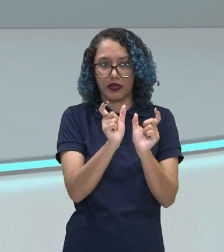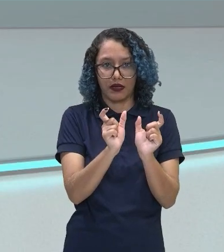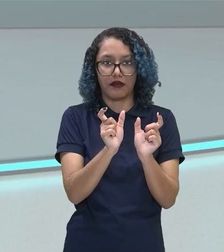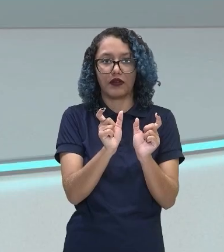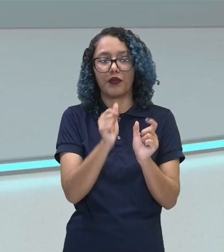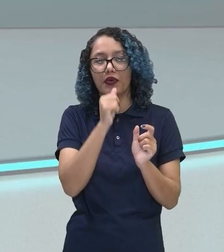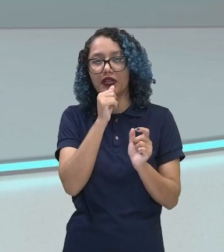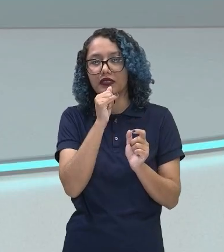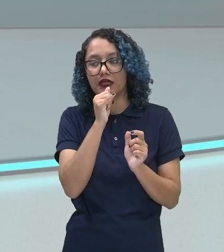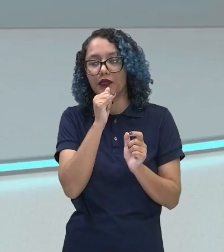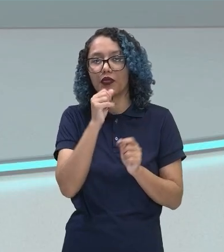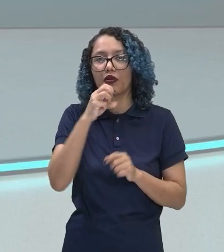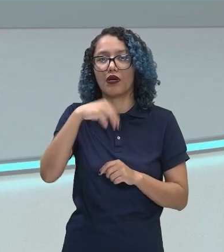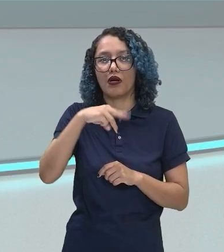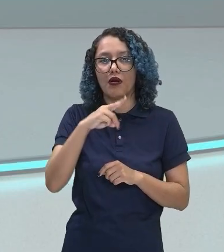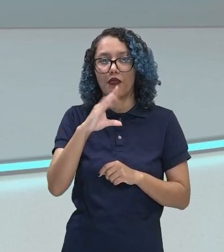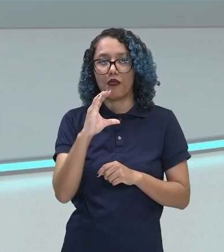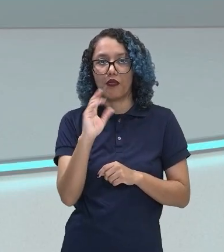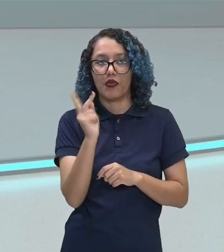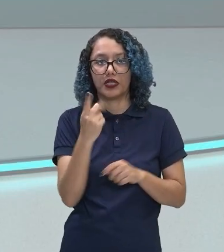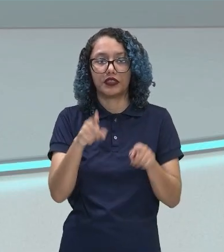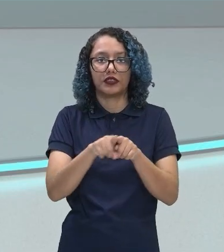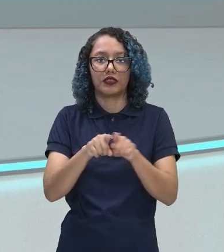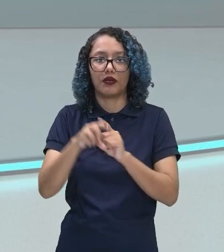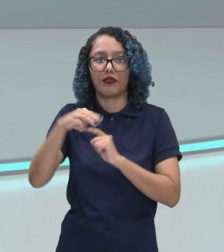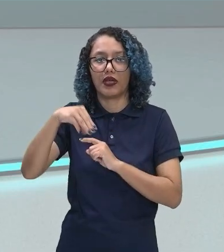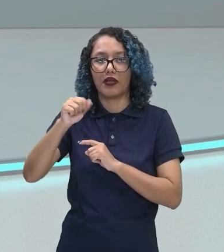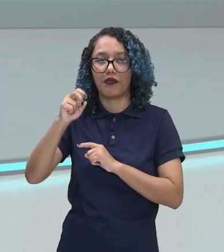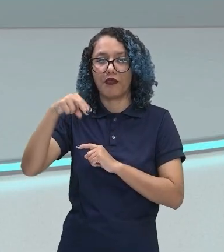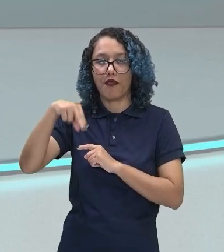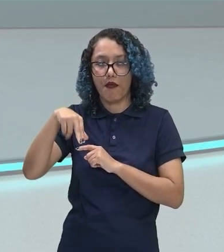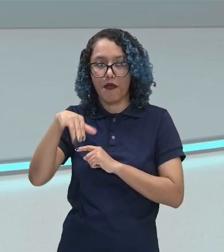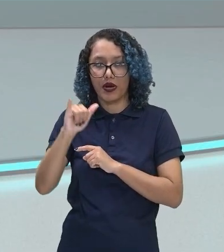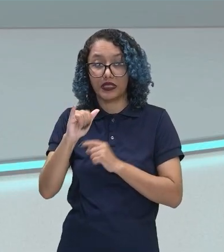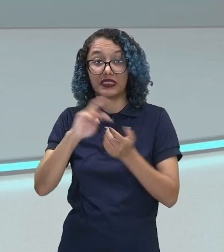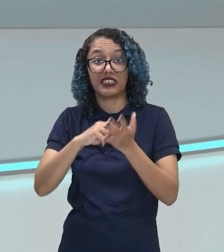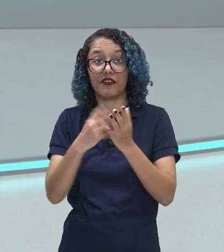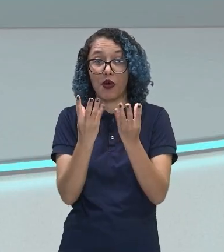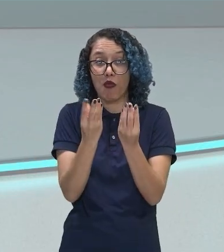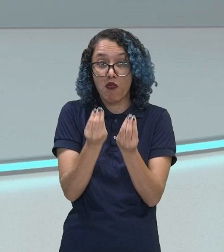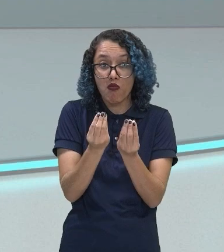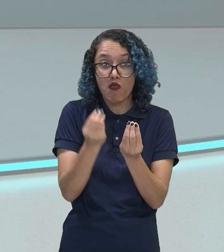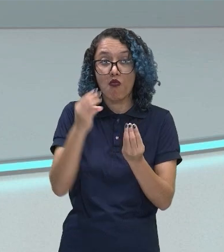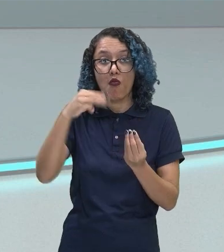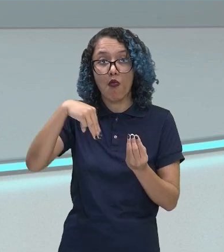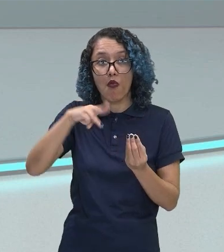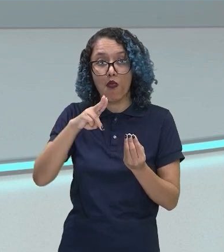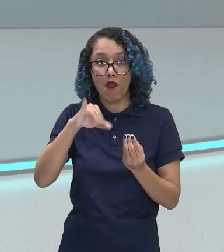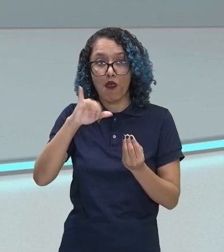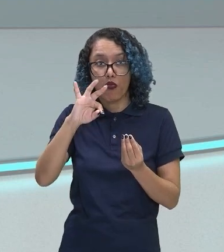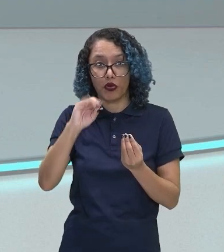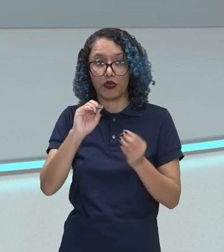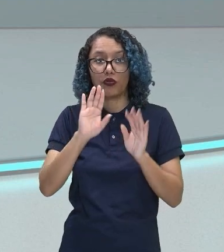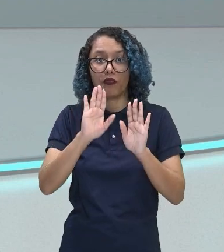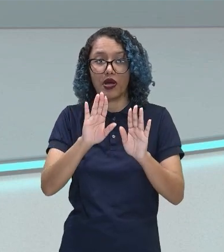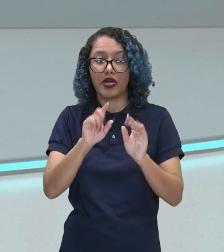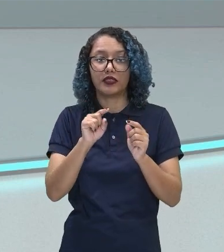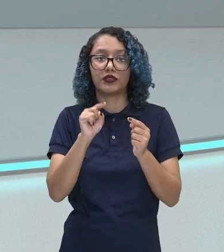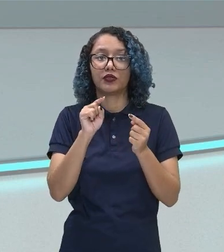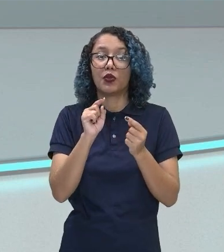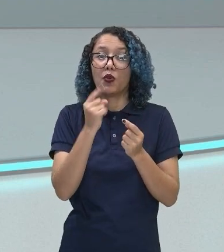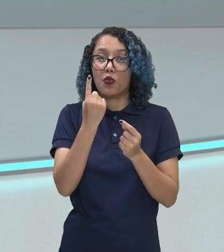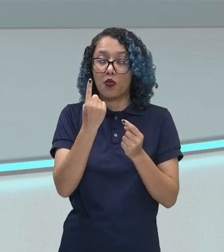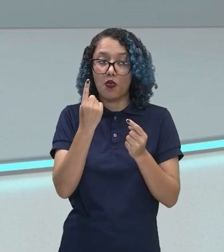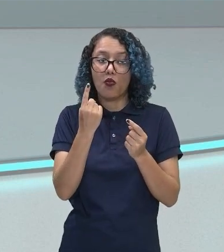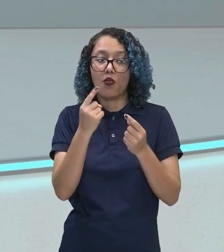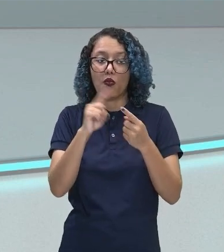e many, por exemplo, né? Ambos significam muito, só que eu vou utilizar o much para substantivos incontáveis,